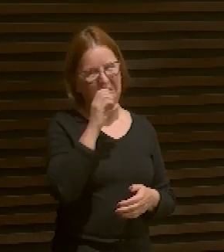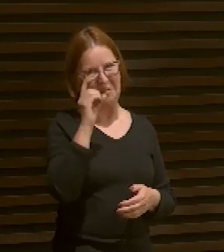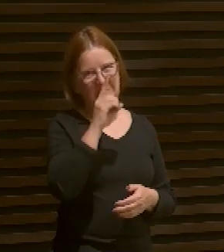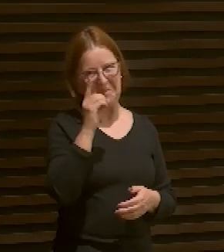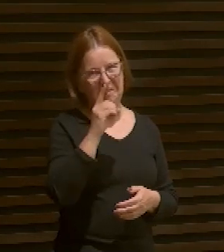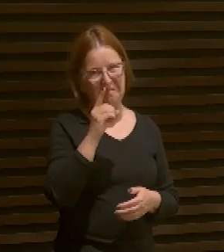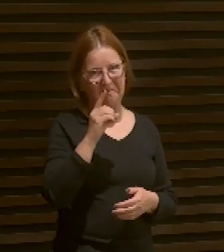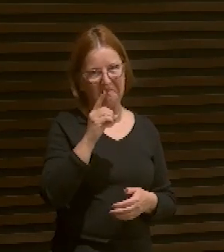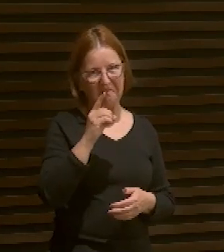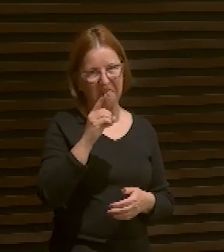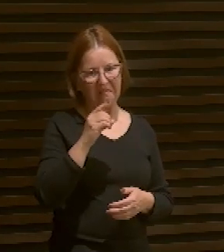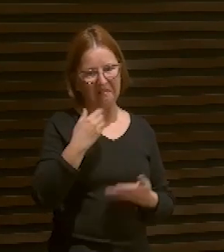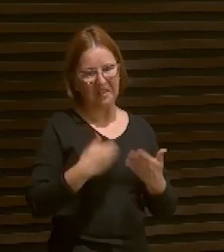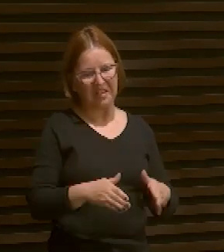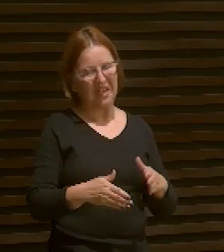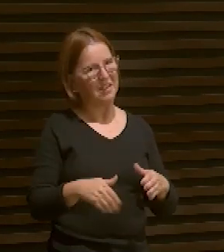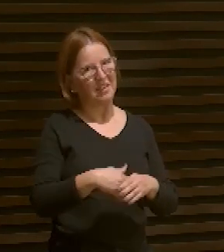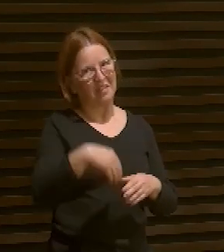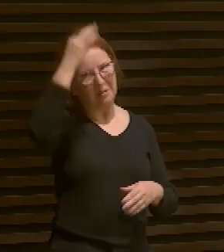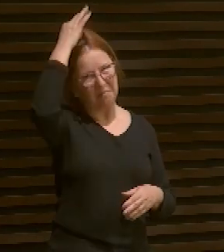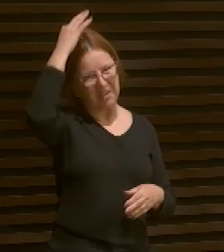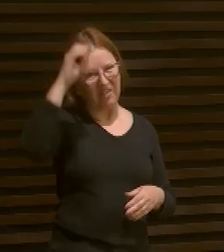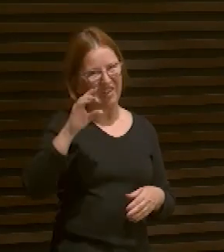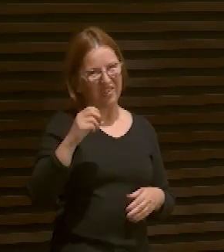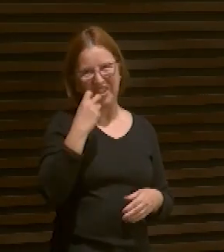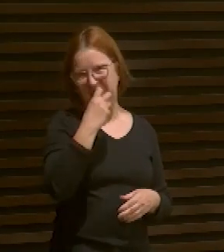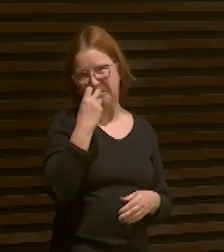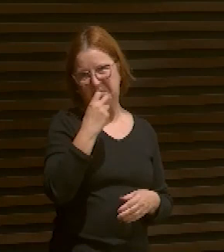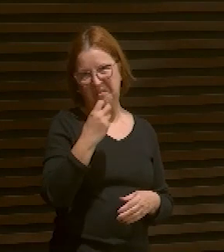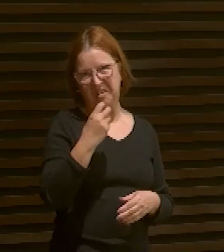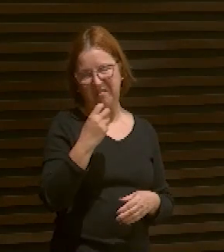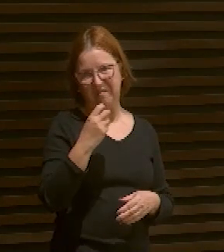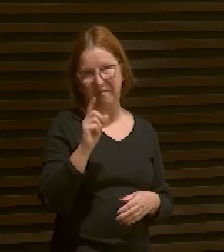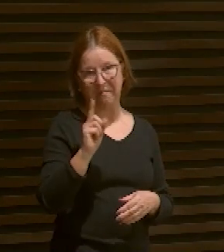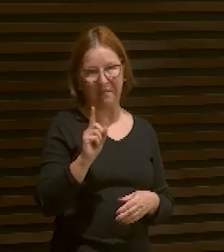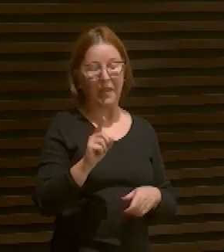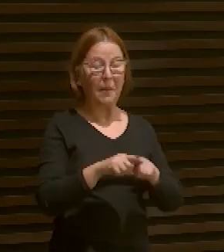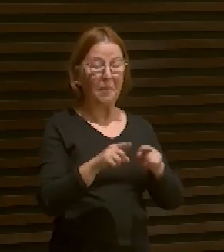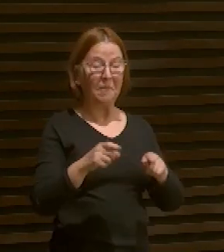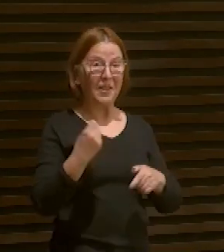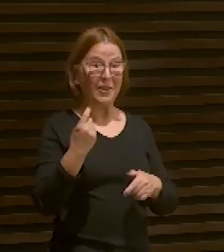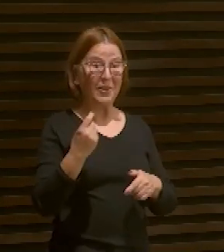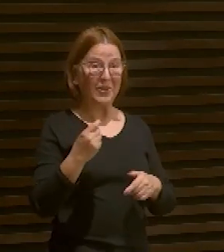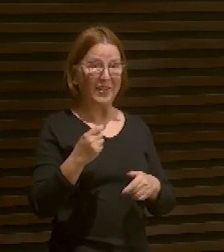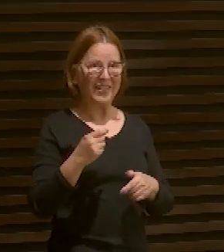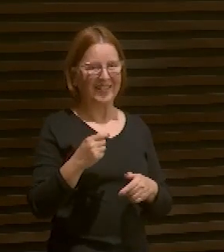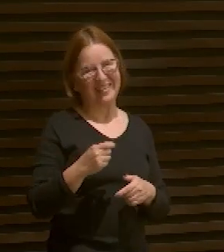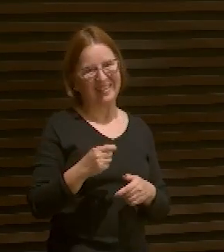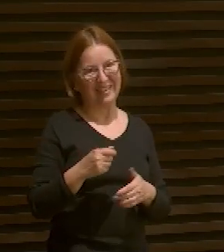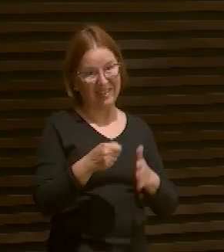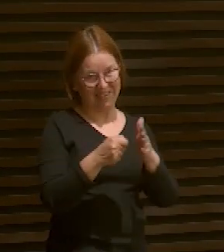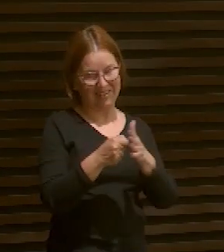só da boca para fora. Mas a única exigência é buscar em primeiro